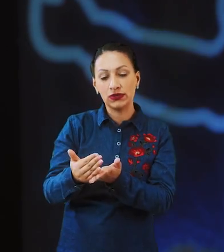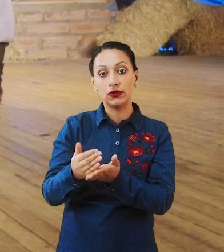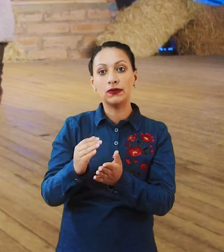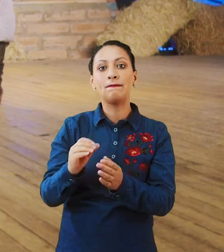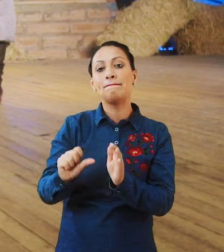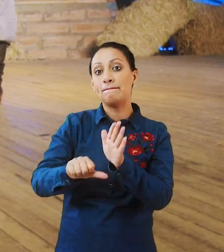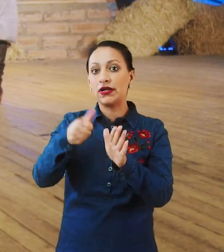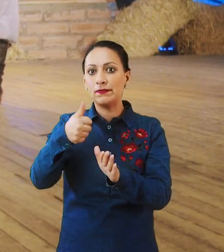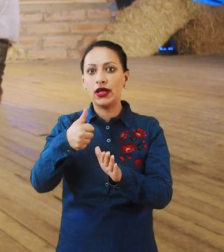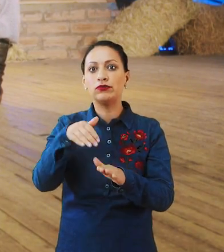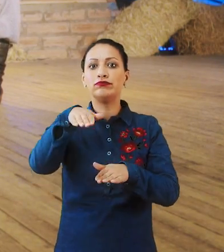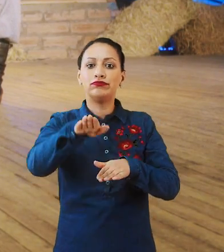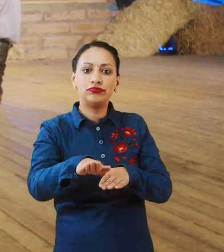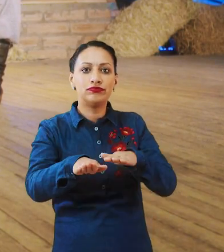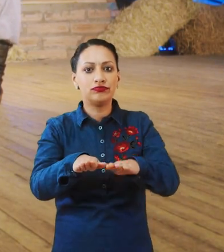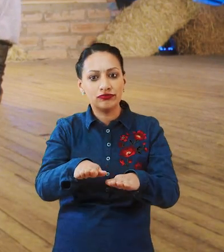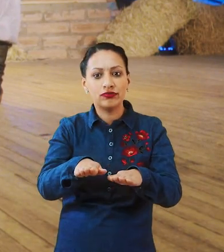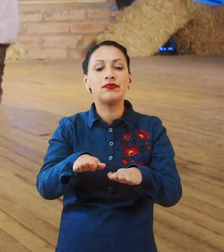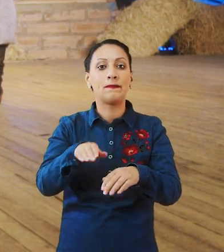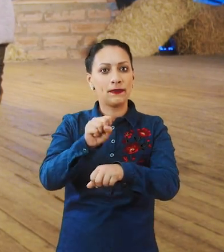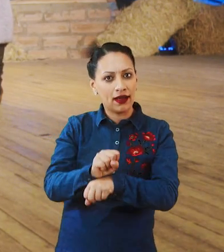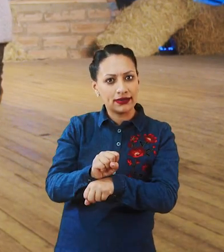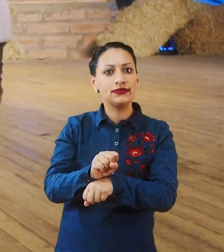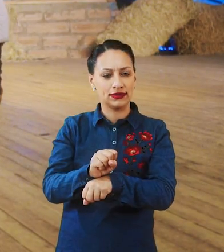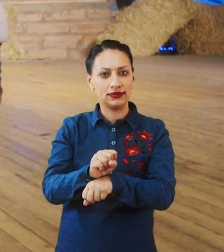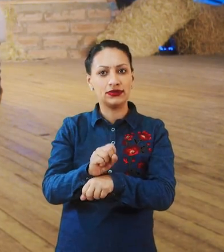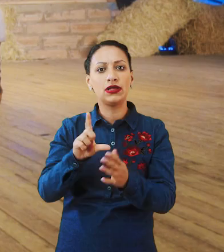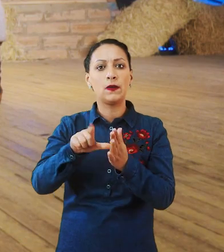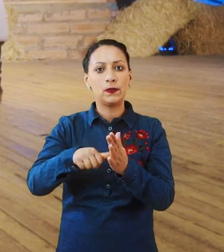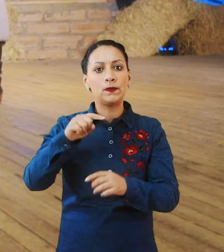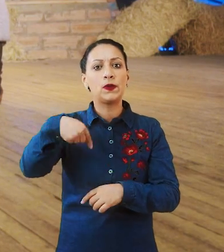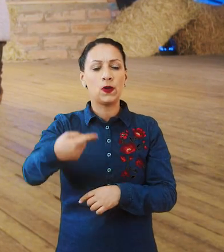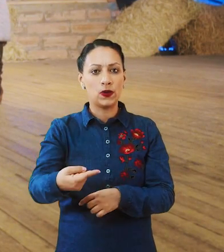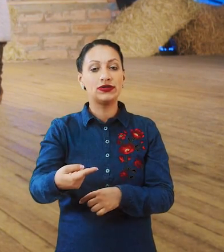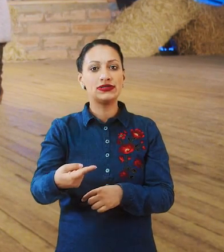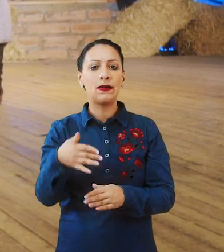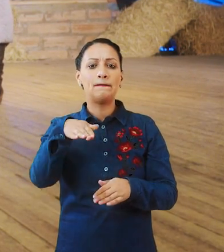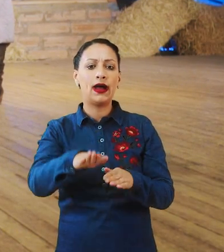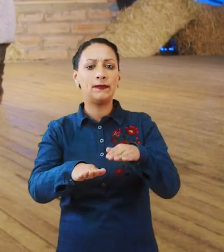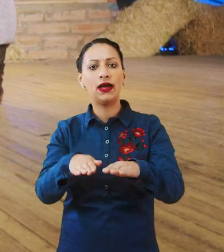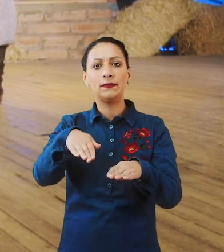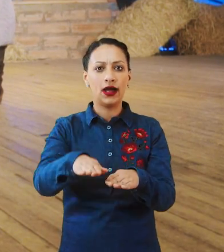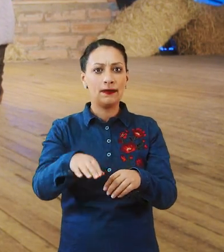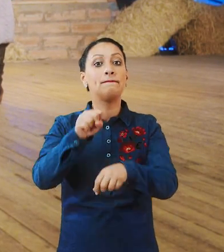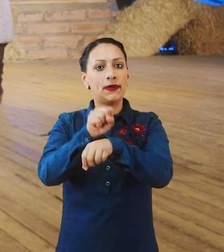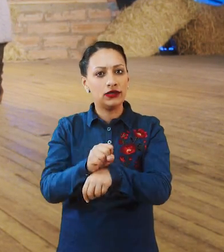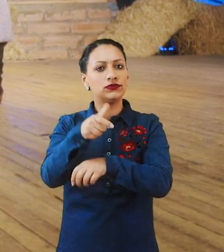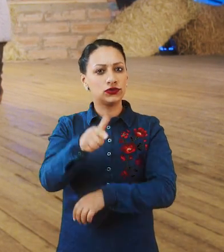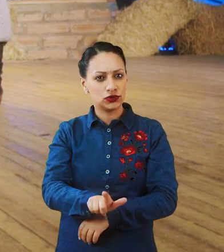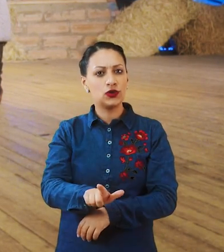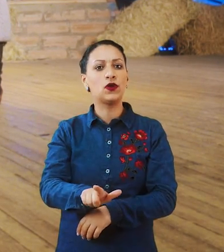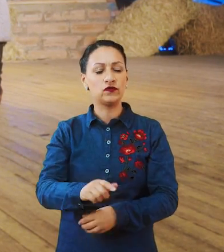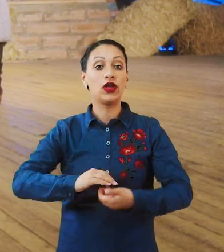passo, um alongamento corporal, logo após executando mais alguns passos, interrompe-se e tem